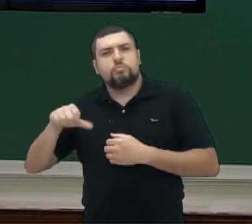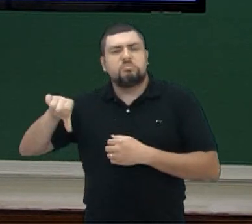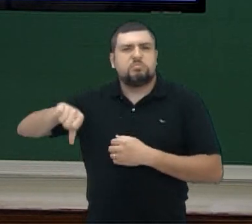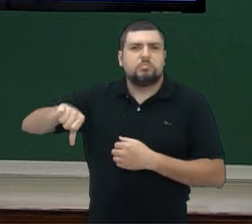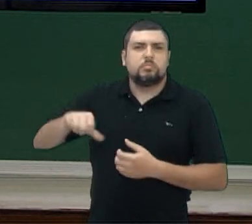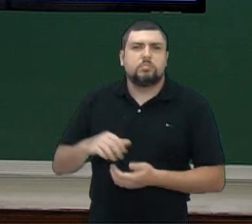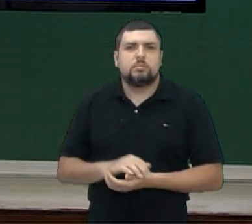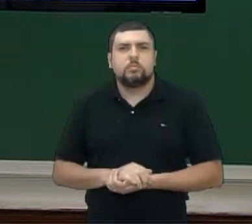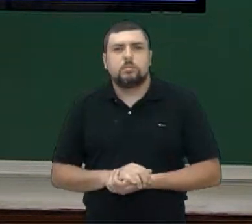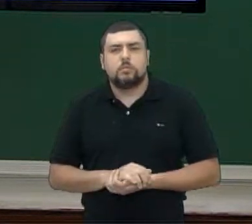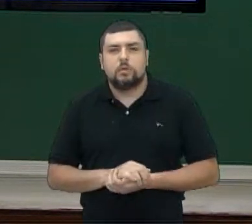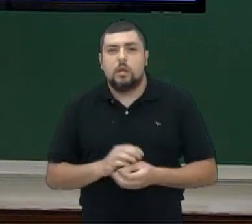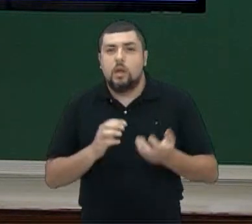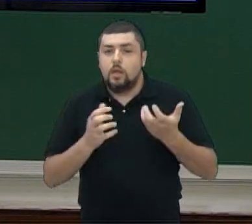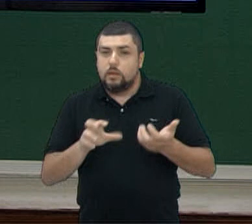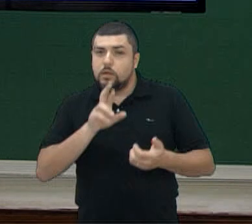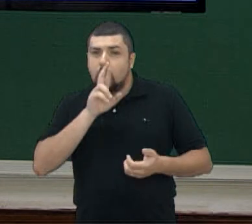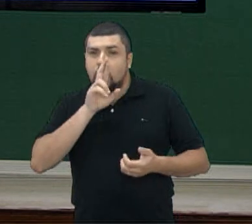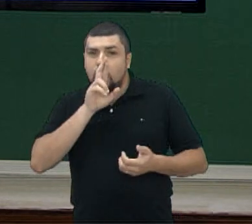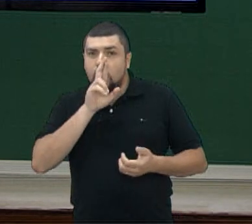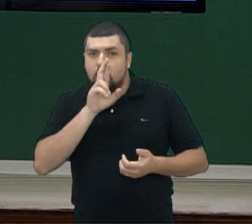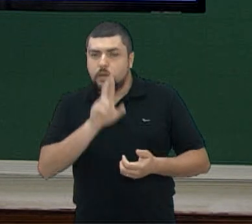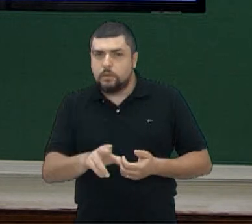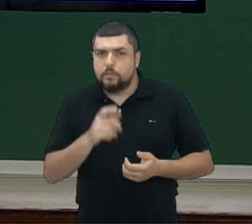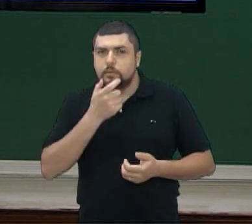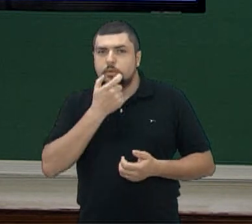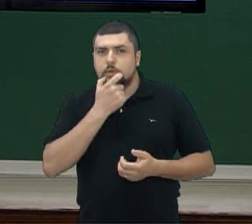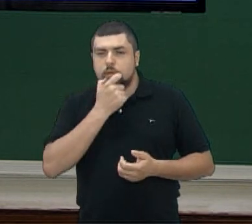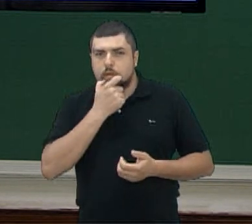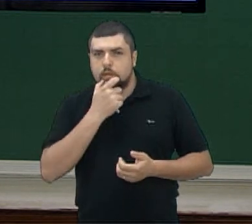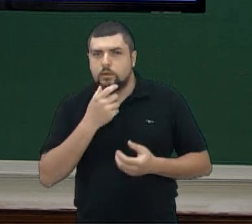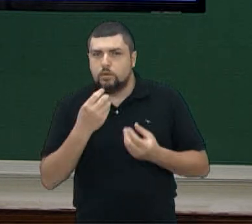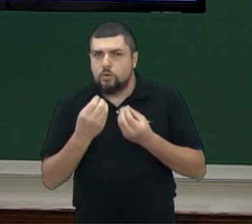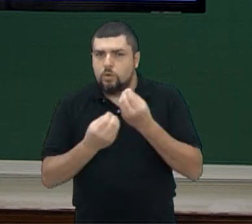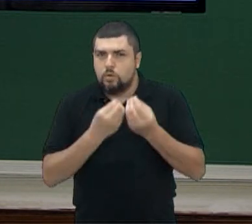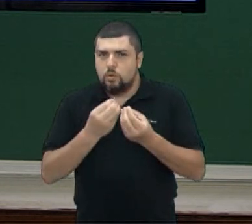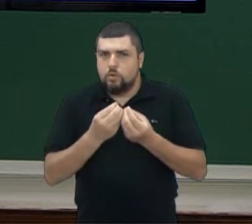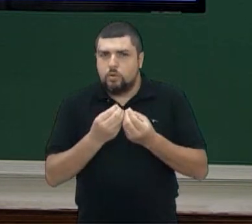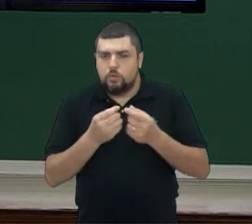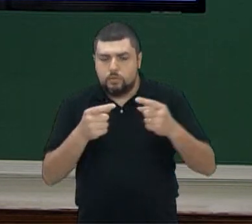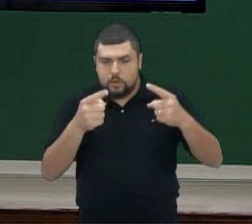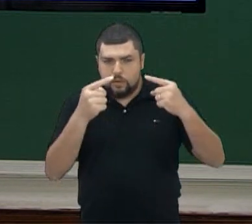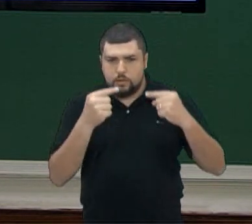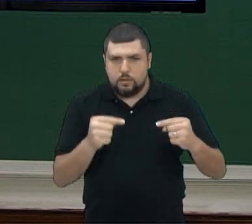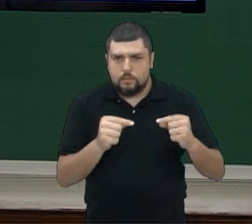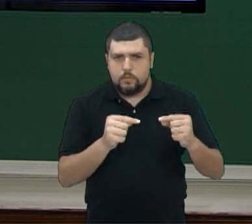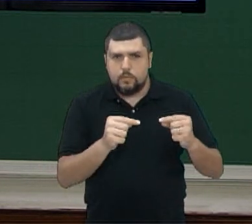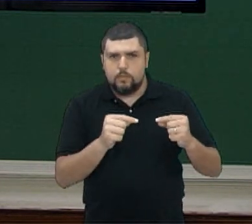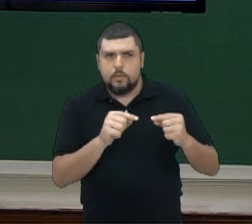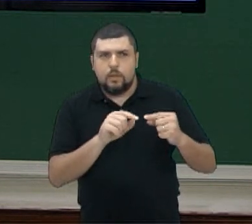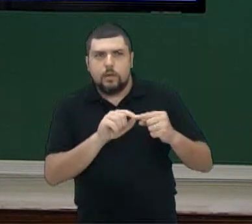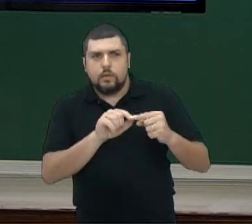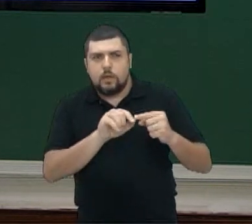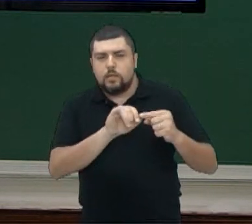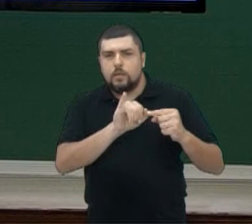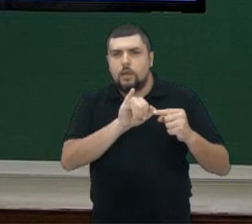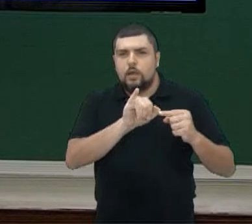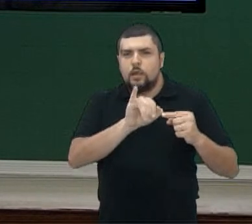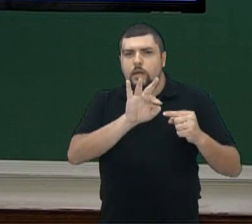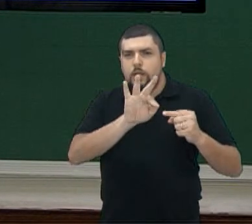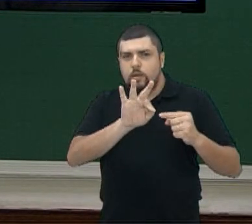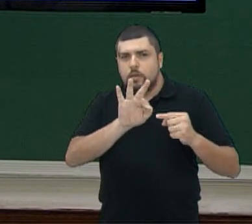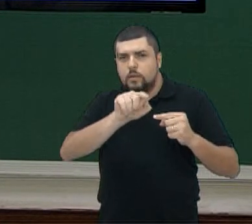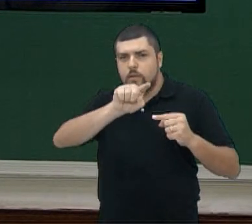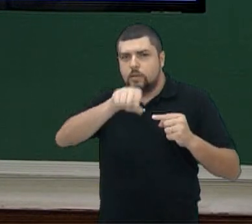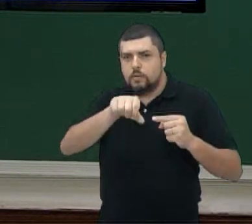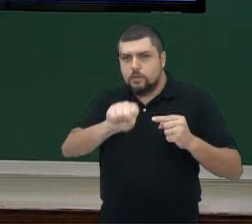deem a resposta em inglês, eu já coloquei como que começa a sua resposta. It's, ok? Então, o primeiro it's é